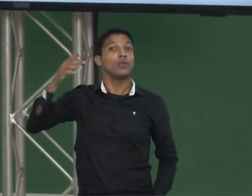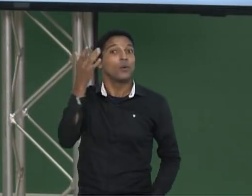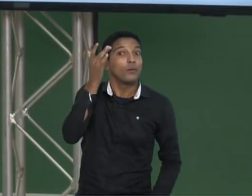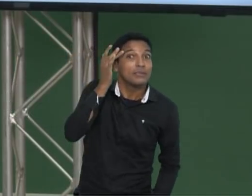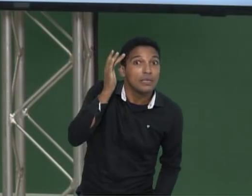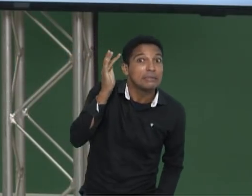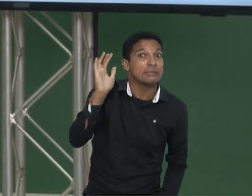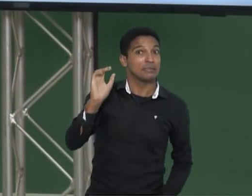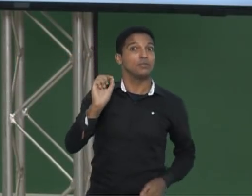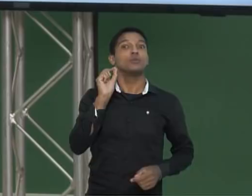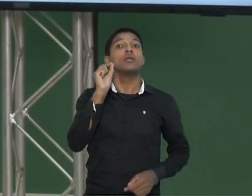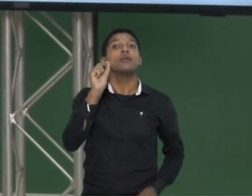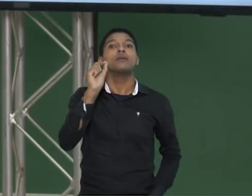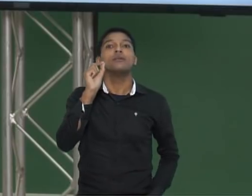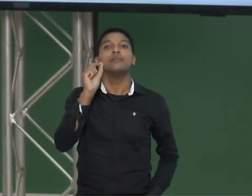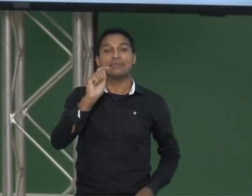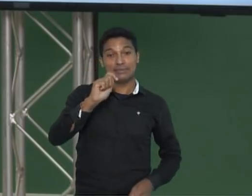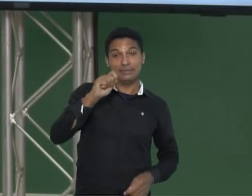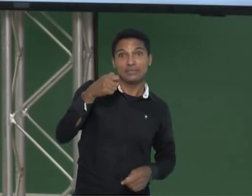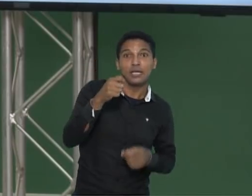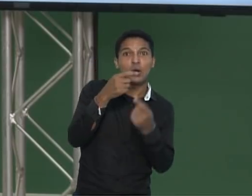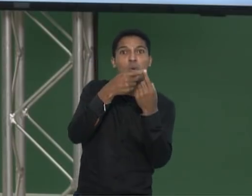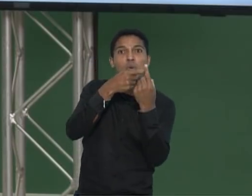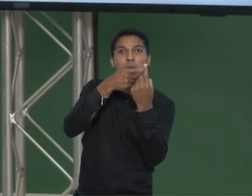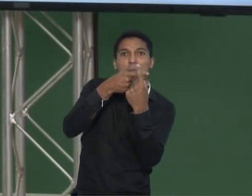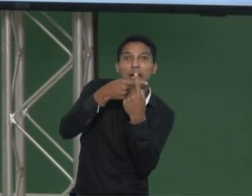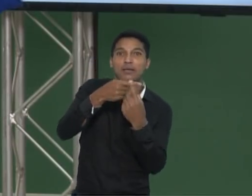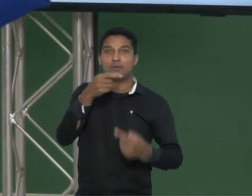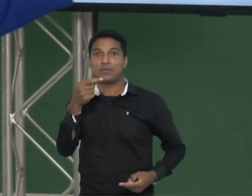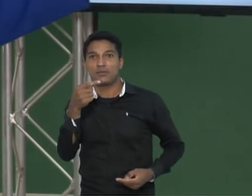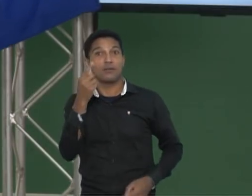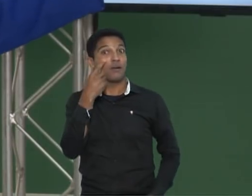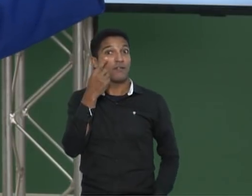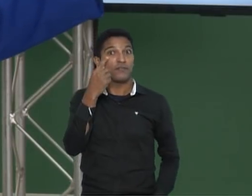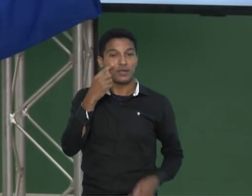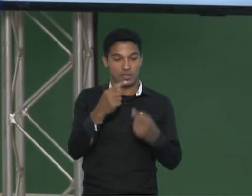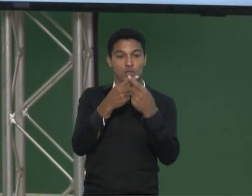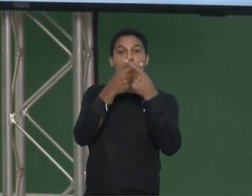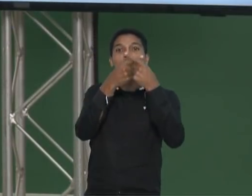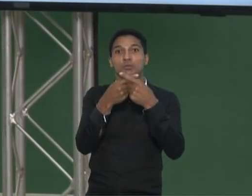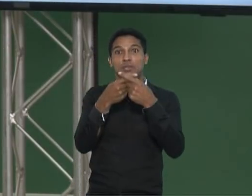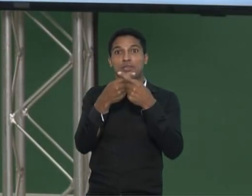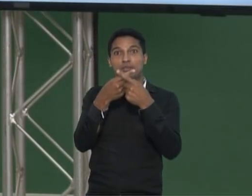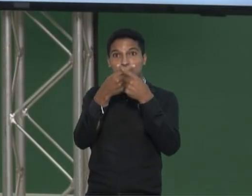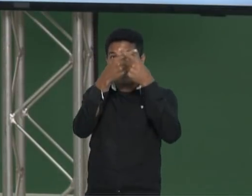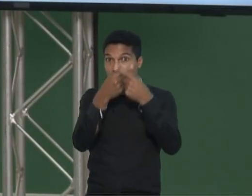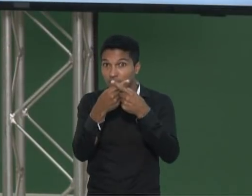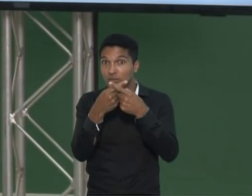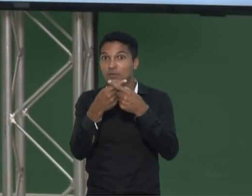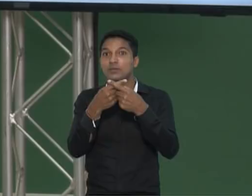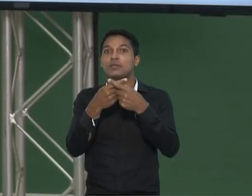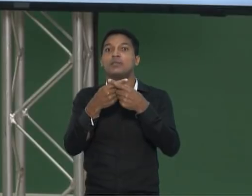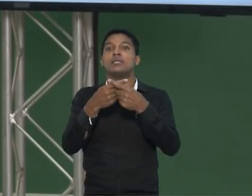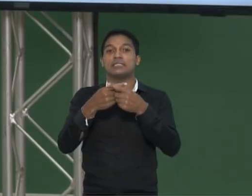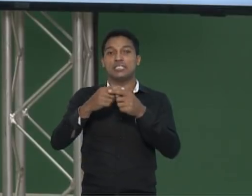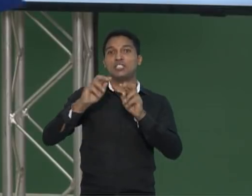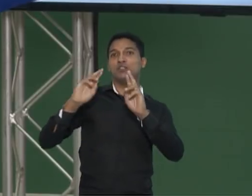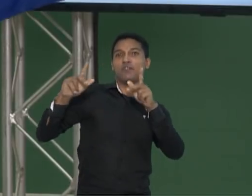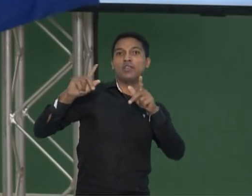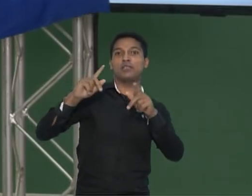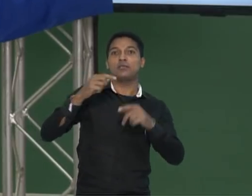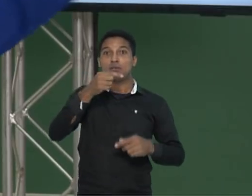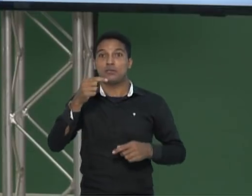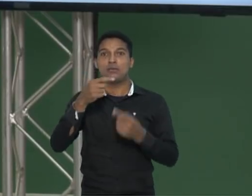positivo, negativo, na multiplicação, sinais diferentes, negativo. 5 vezes